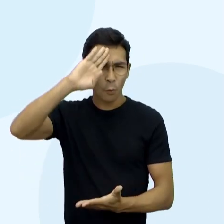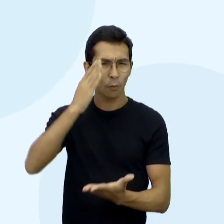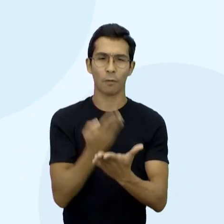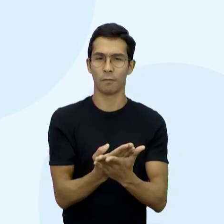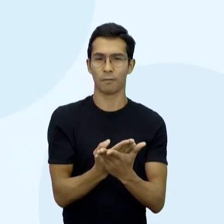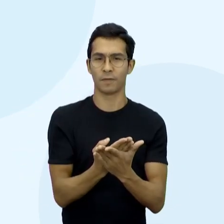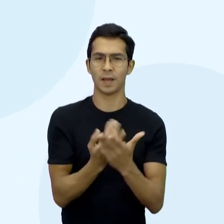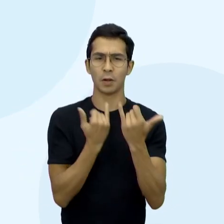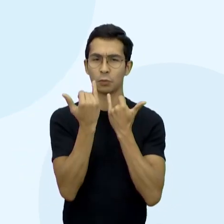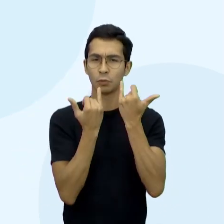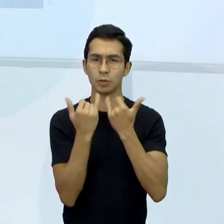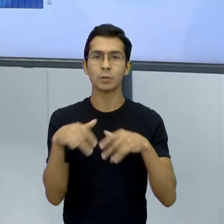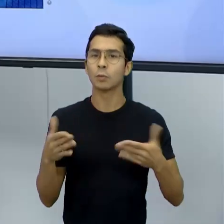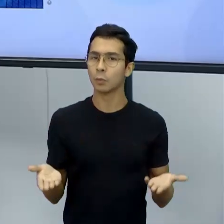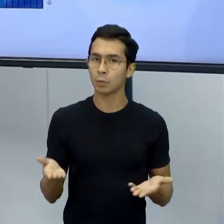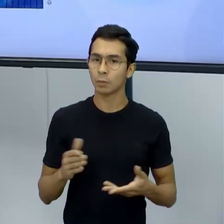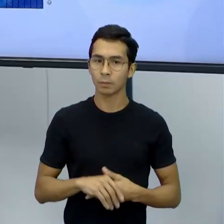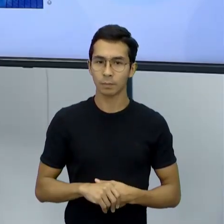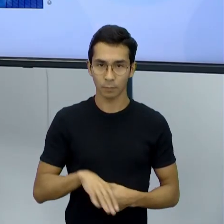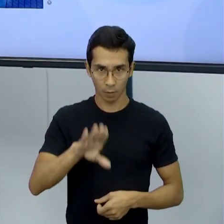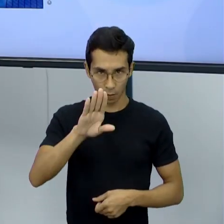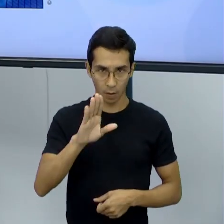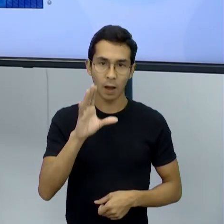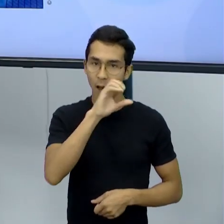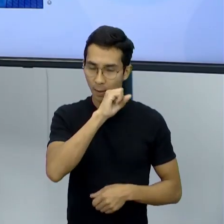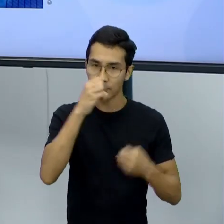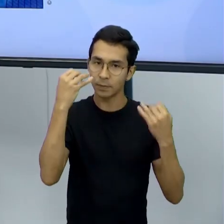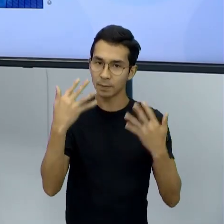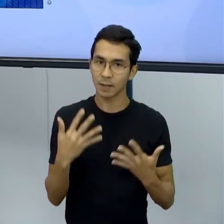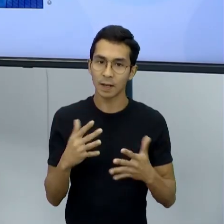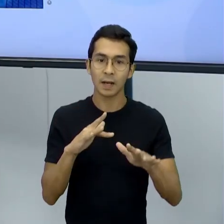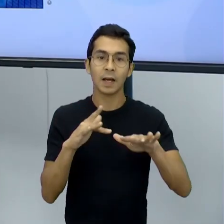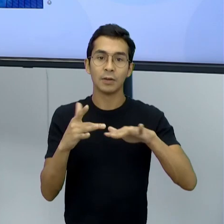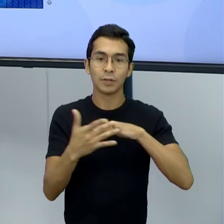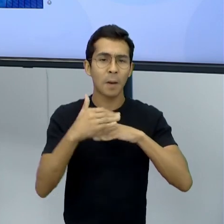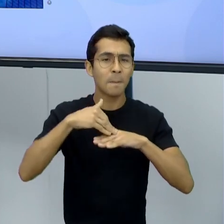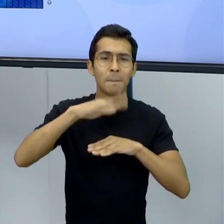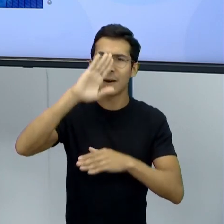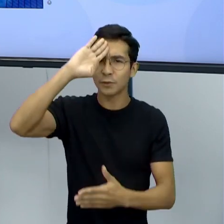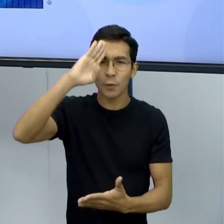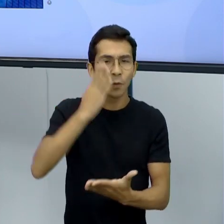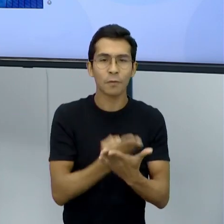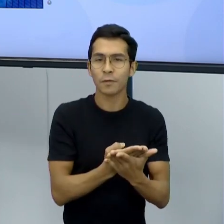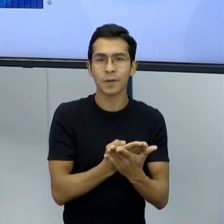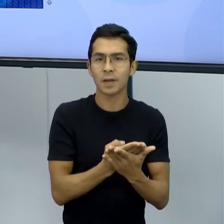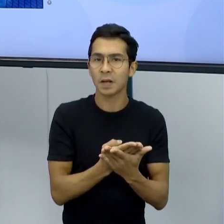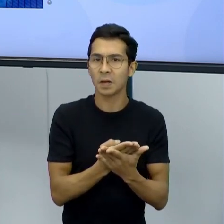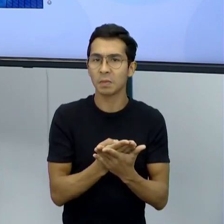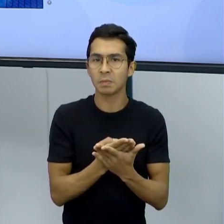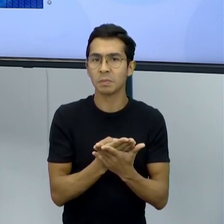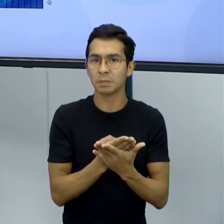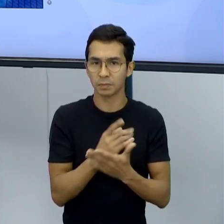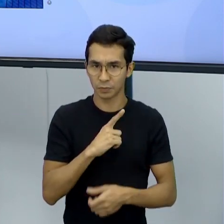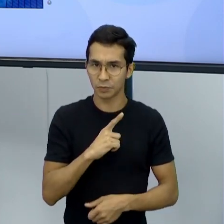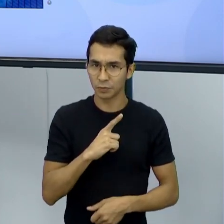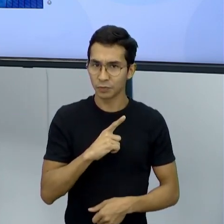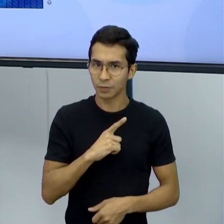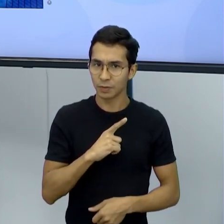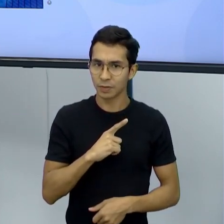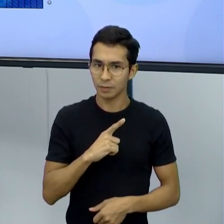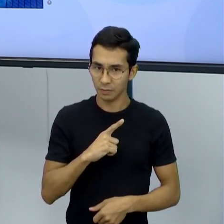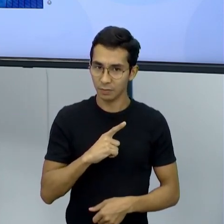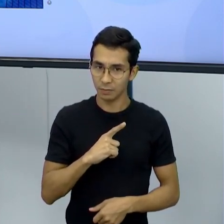que se refere às notícias? Gente, volta para mim aqui rapidão. Tem alguma rede social que é mais confiante? Eu confio mais nessa do que naquela?